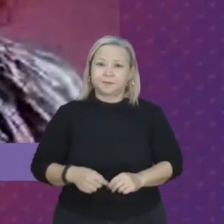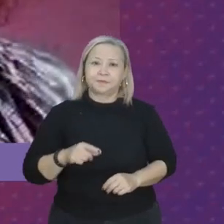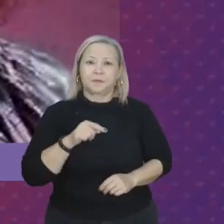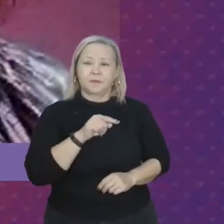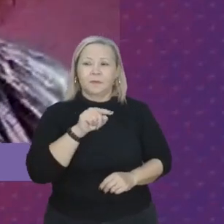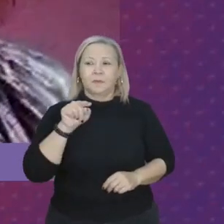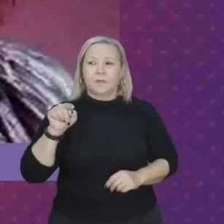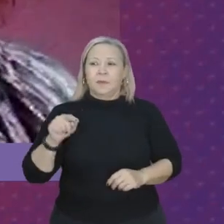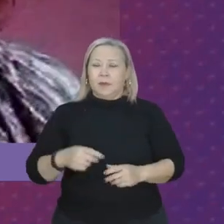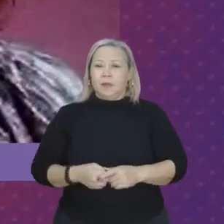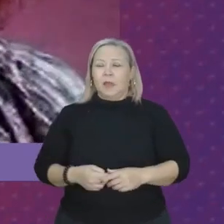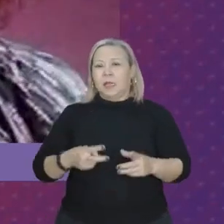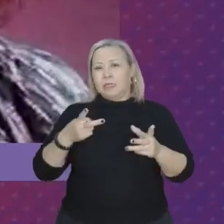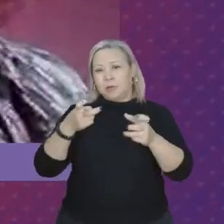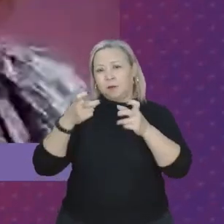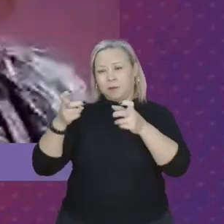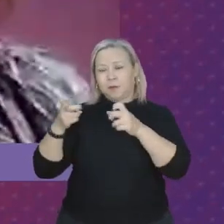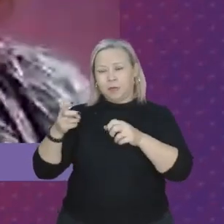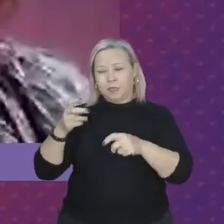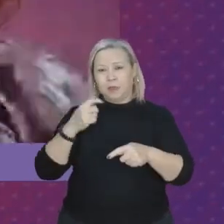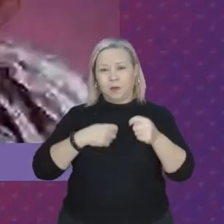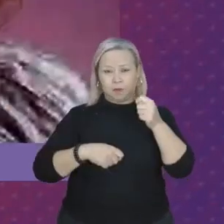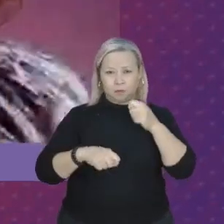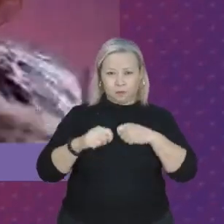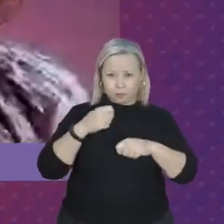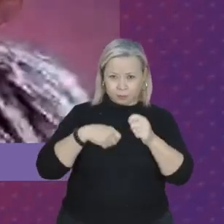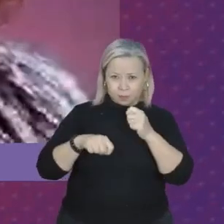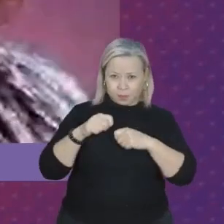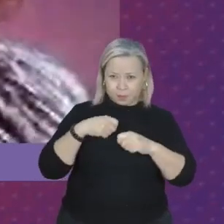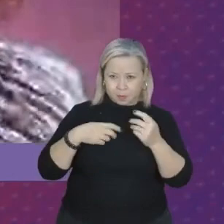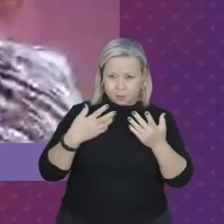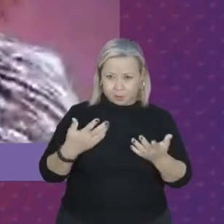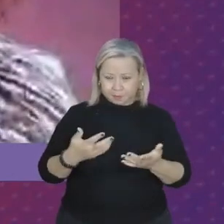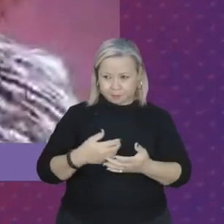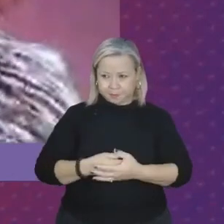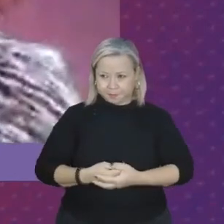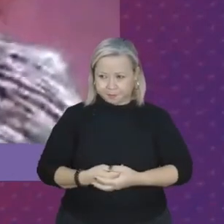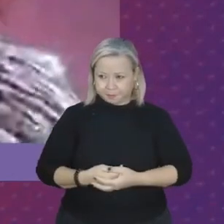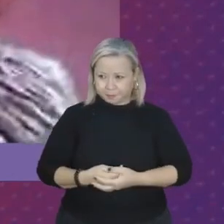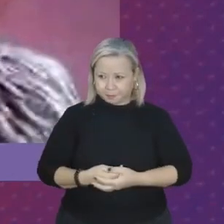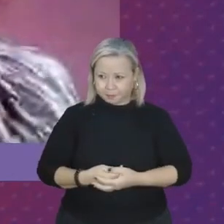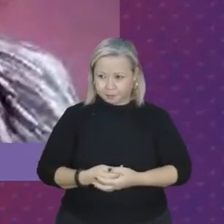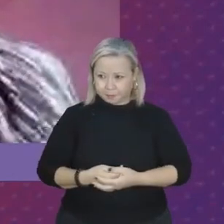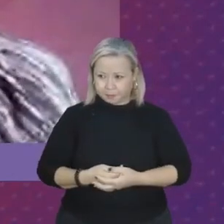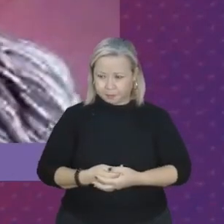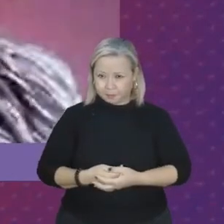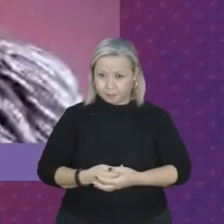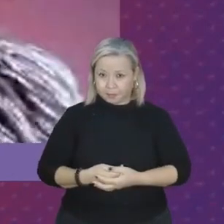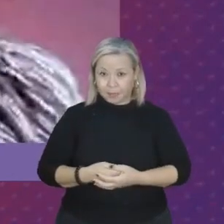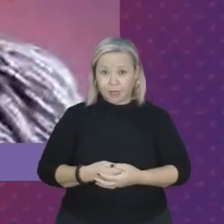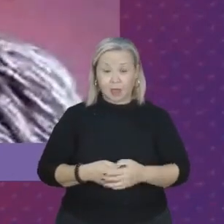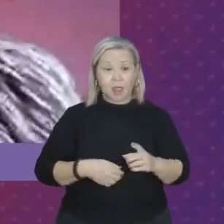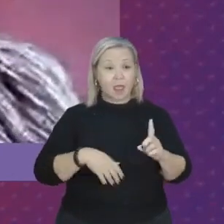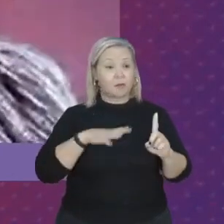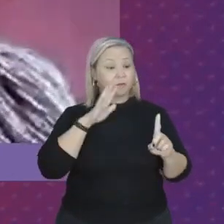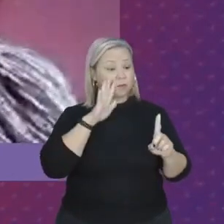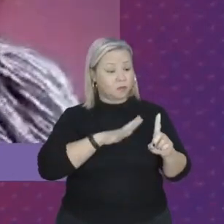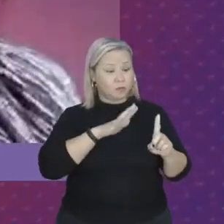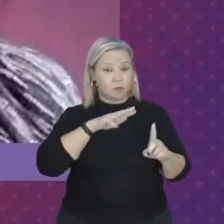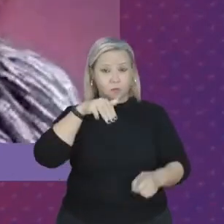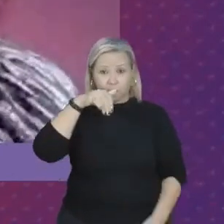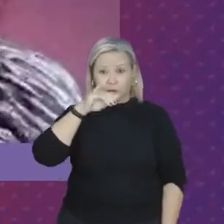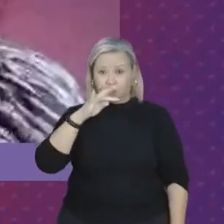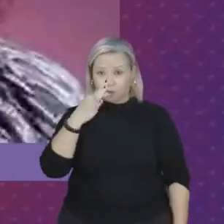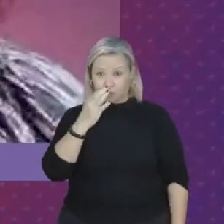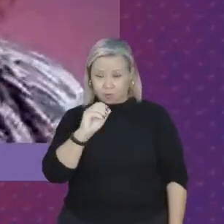Essa visão de que o mercado, essa visão, né, que é um mito, é uma crença aí, de que o mercado tem que